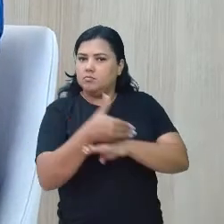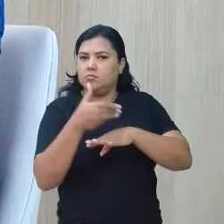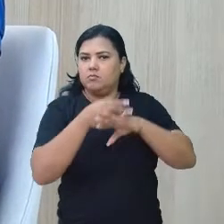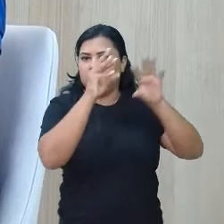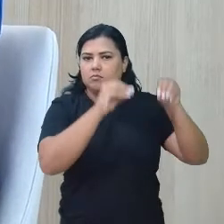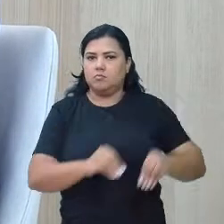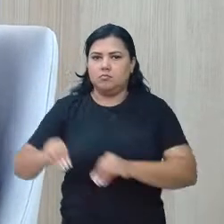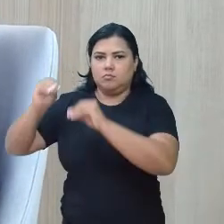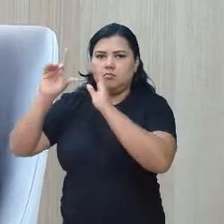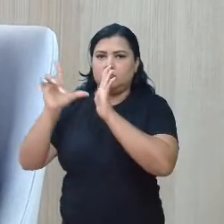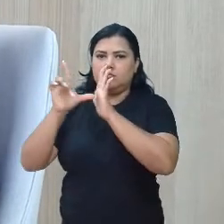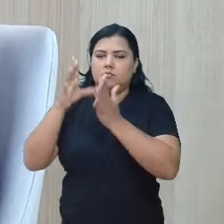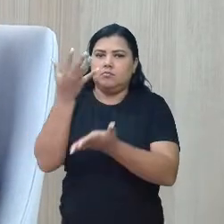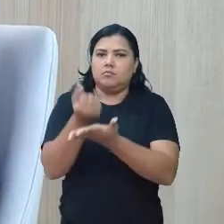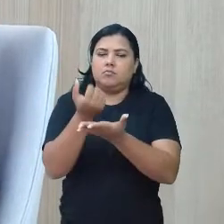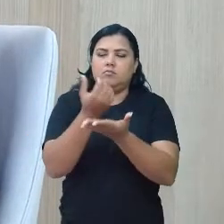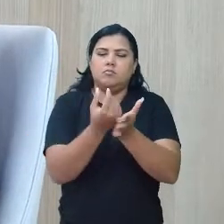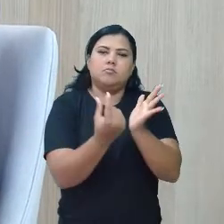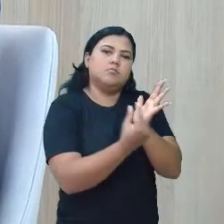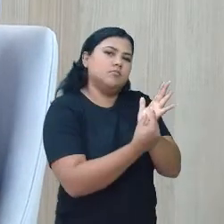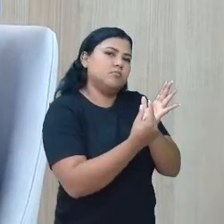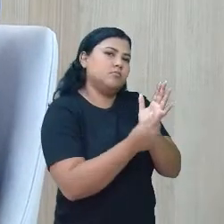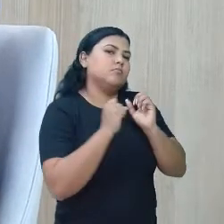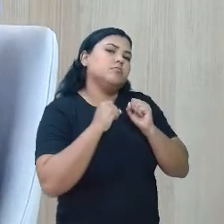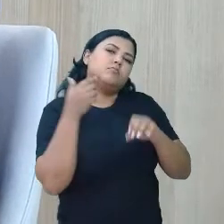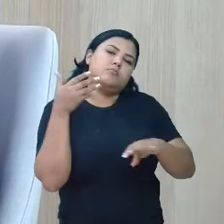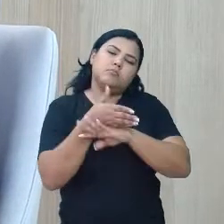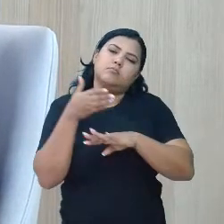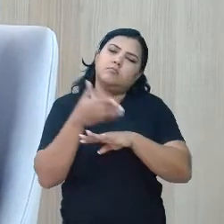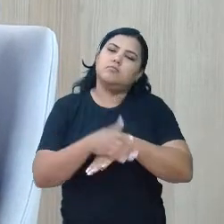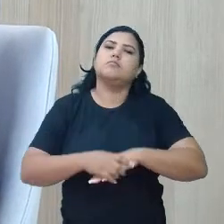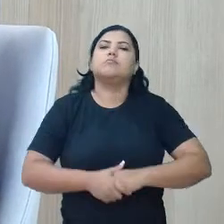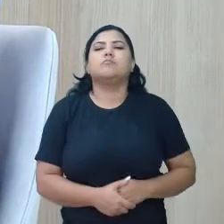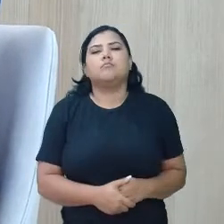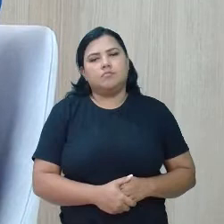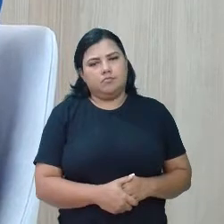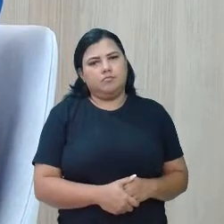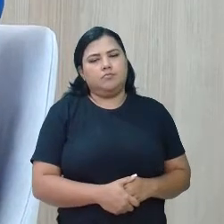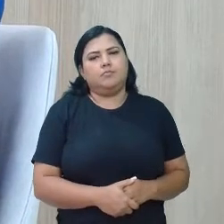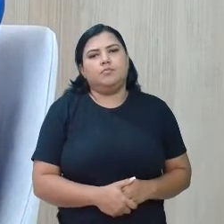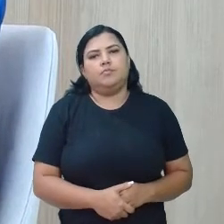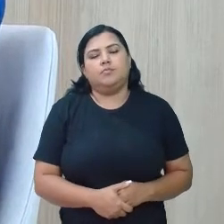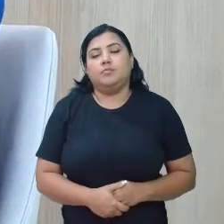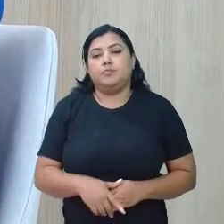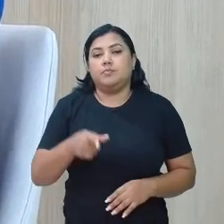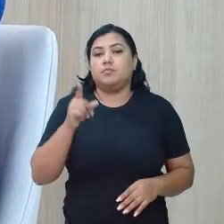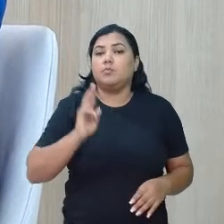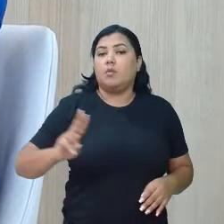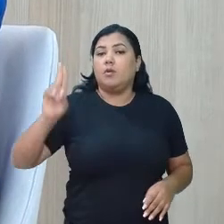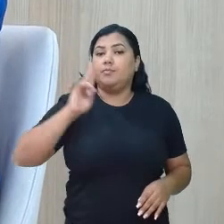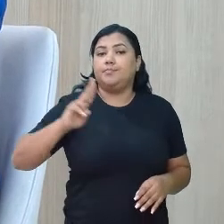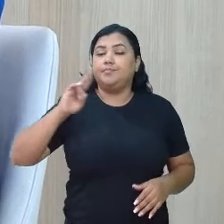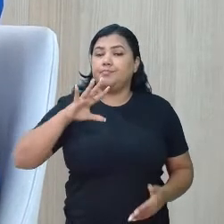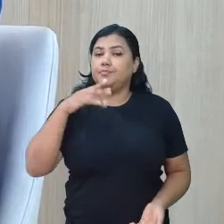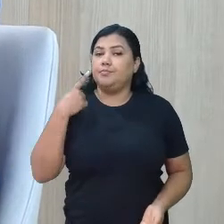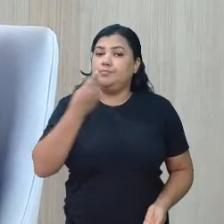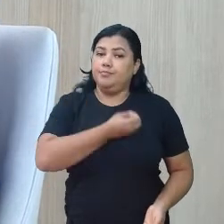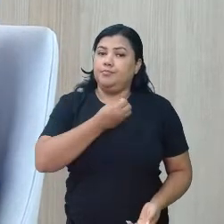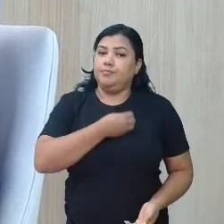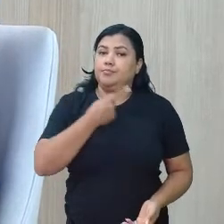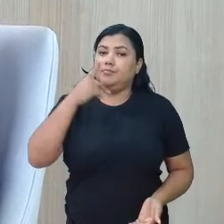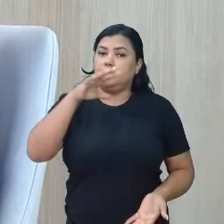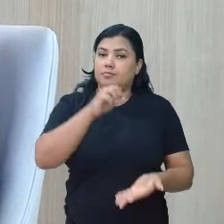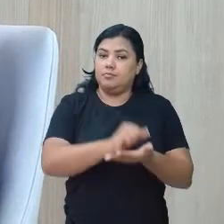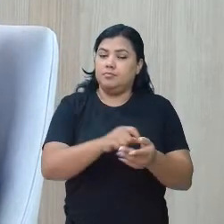para a lojinha, fazer o download do aplicativo e acessar esse aplicativo, tá certo? Você vai utilizar a sua matrícula e a sua data